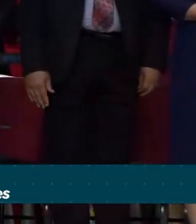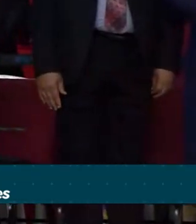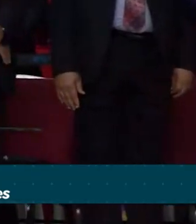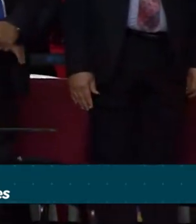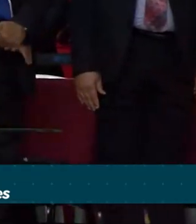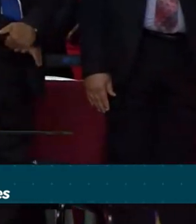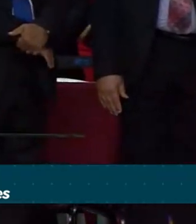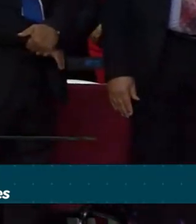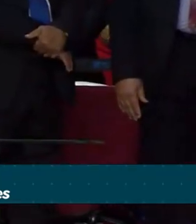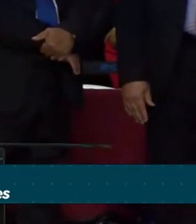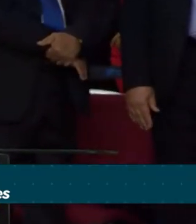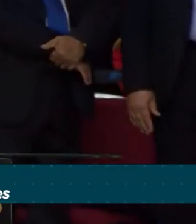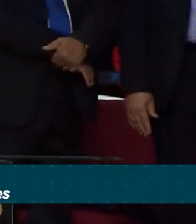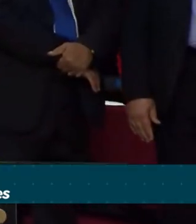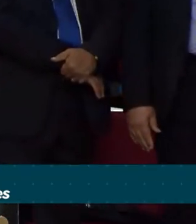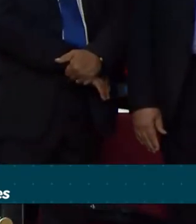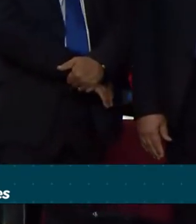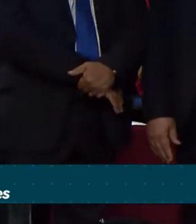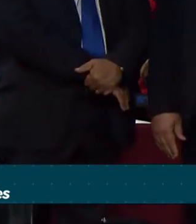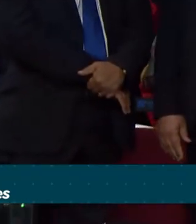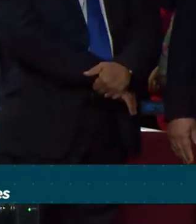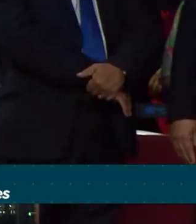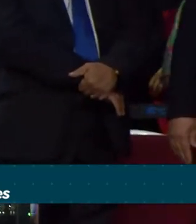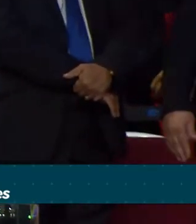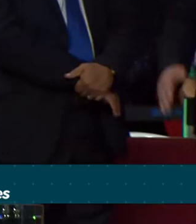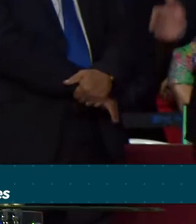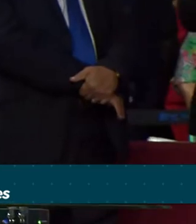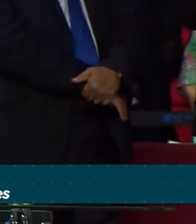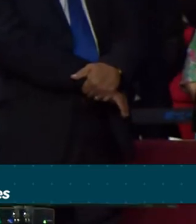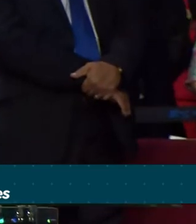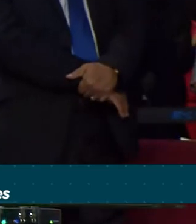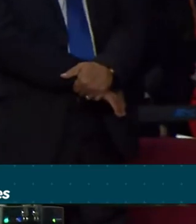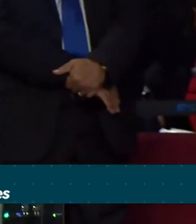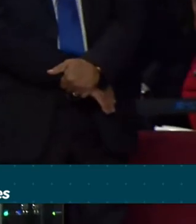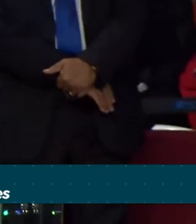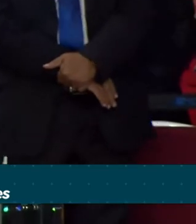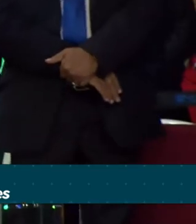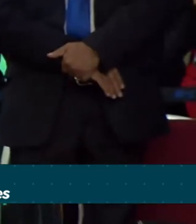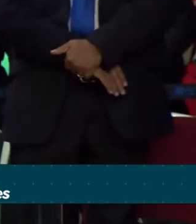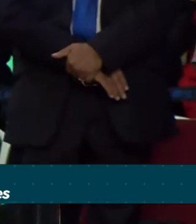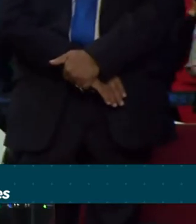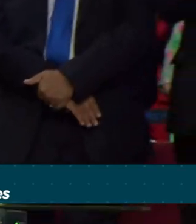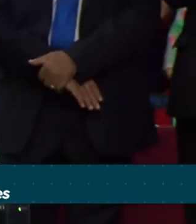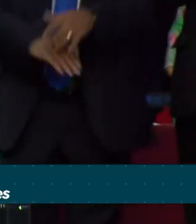da República do Brasil, Jair Messias